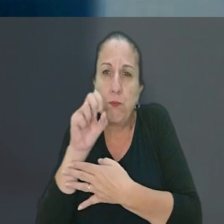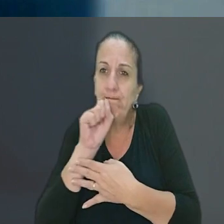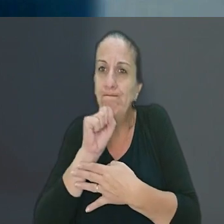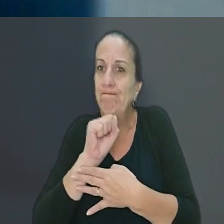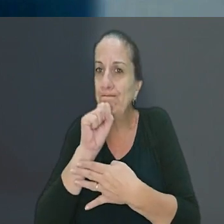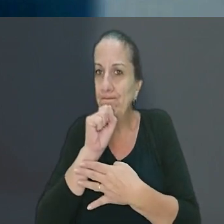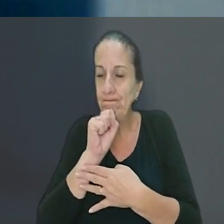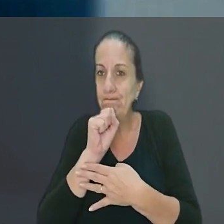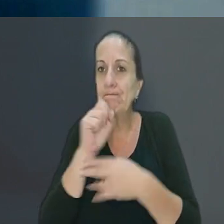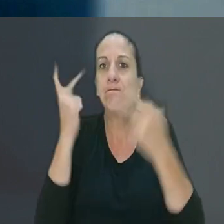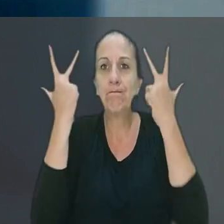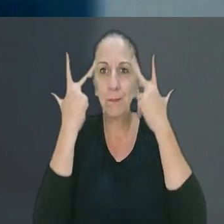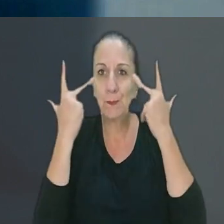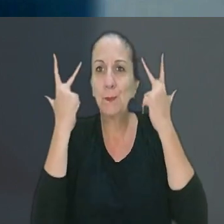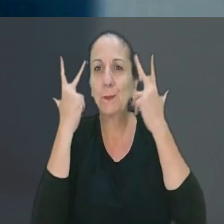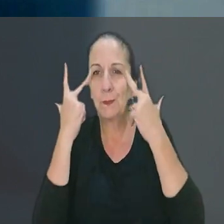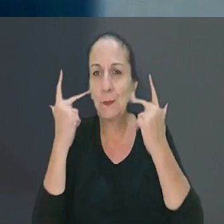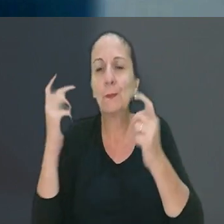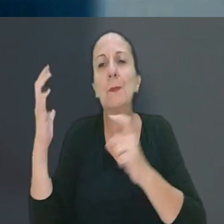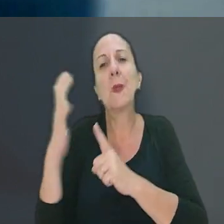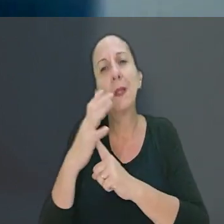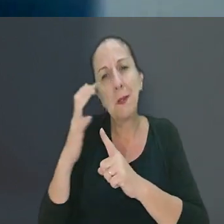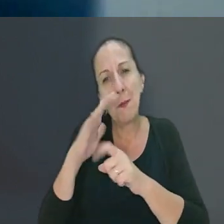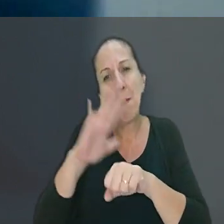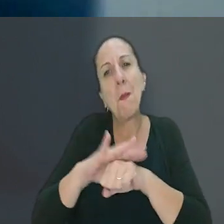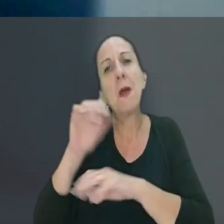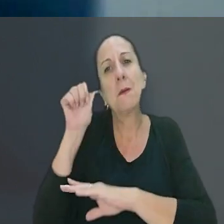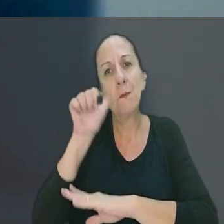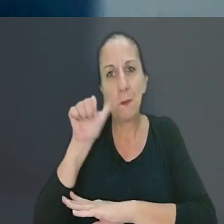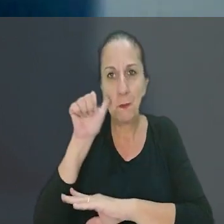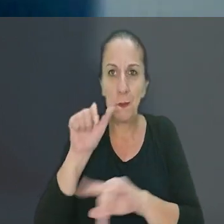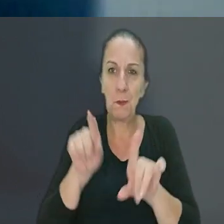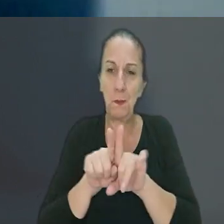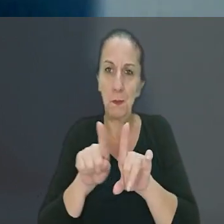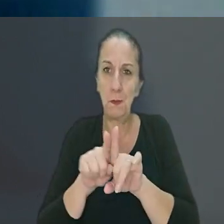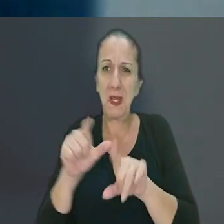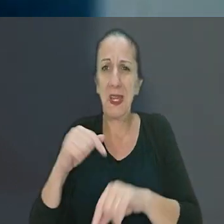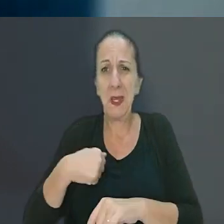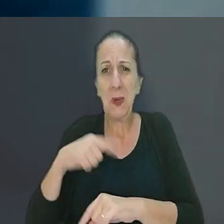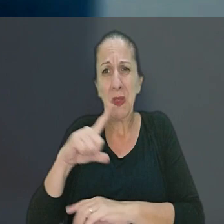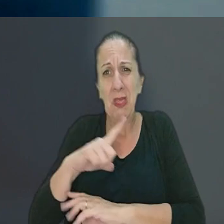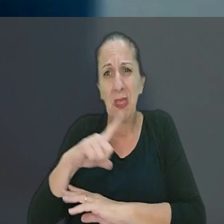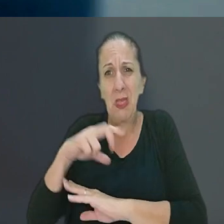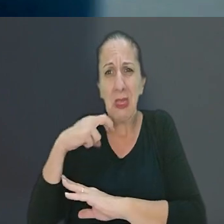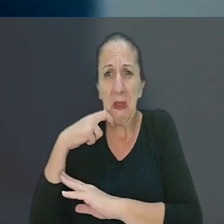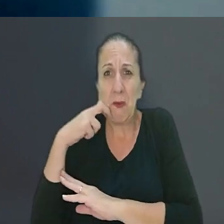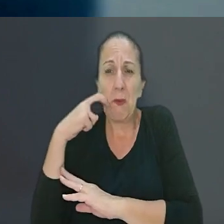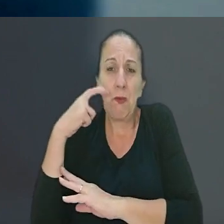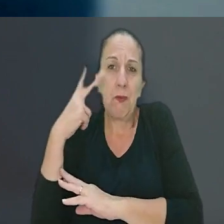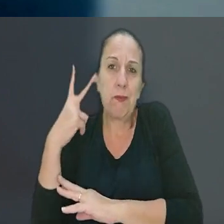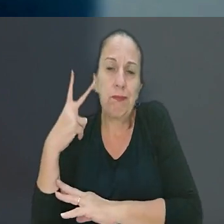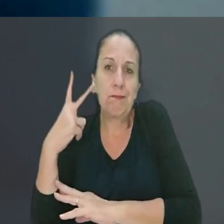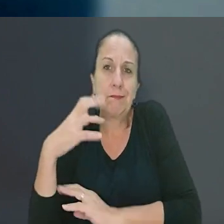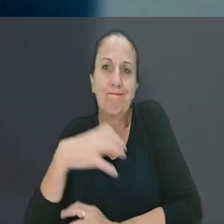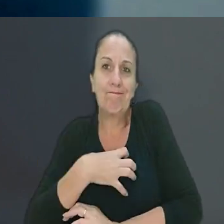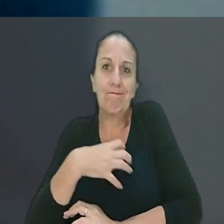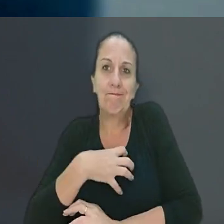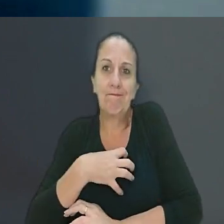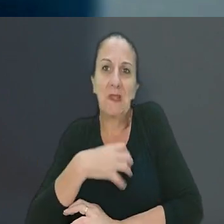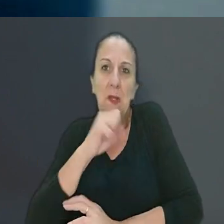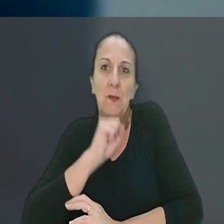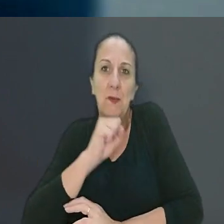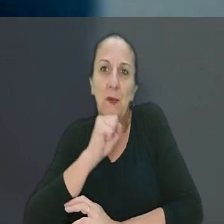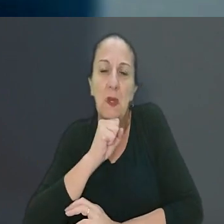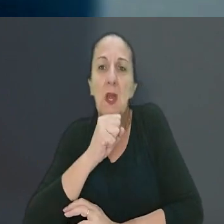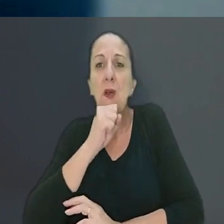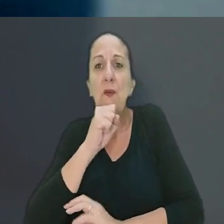de envelhecer, que normalmente atinge mais as mulheres. Então, eu tenho vergonha de ser considerada